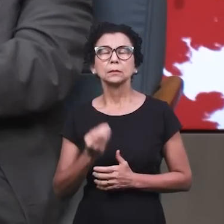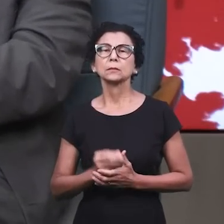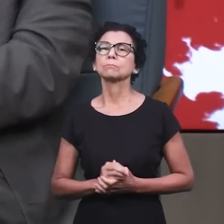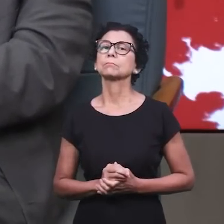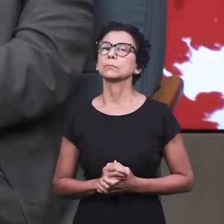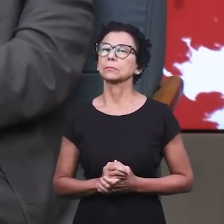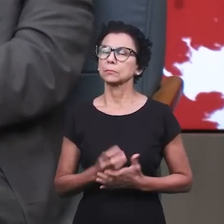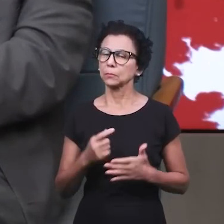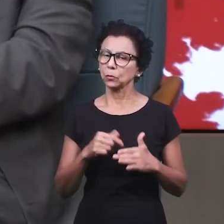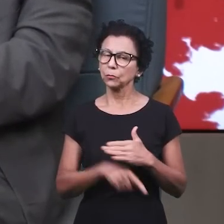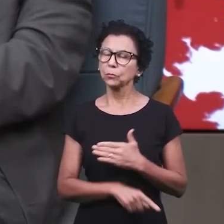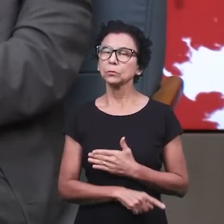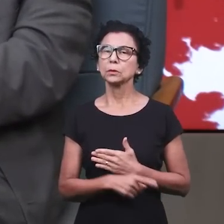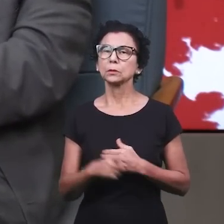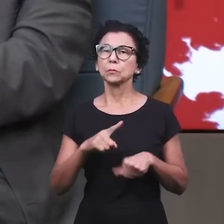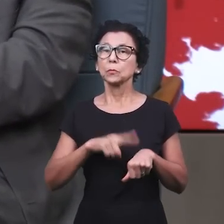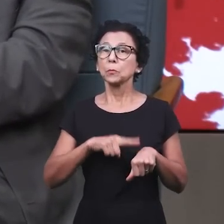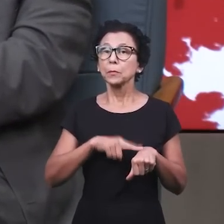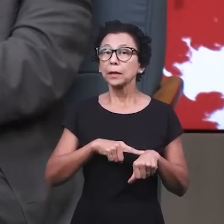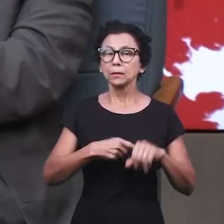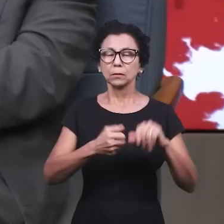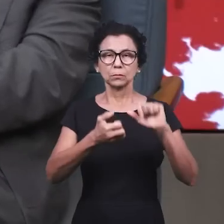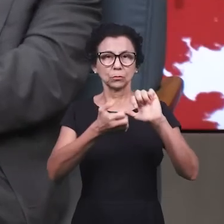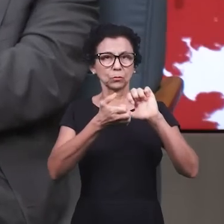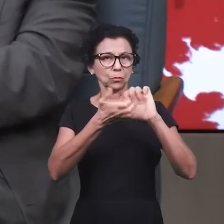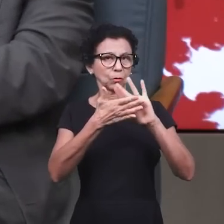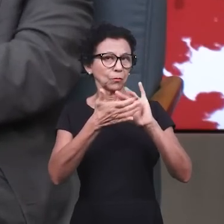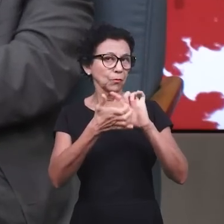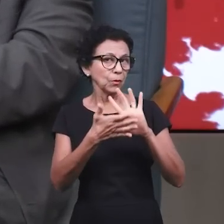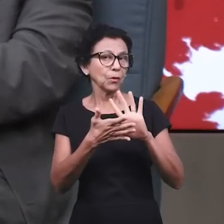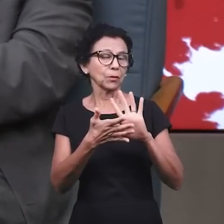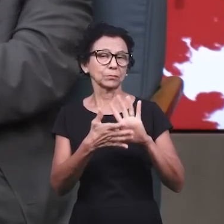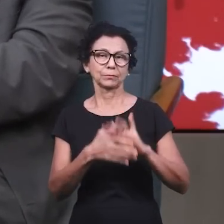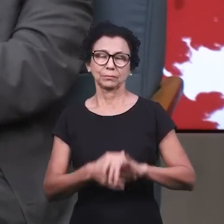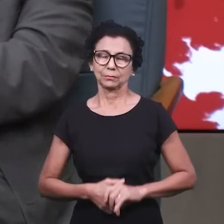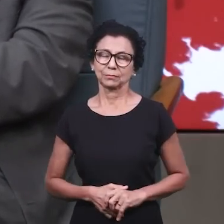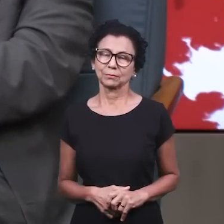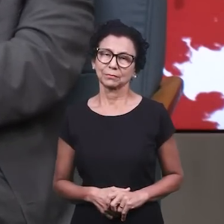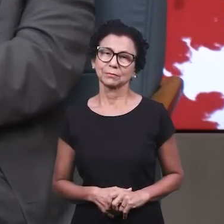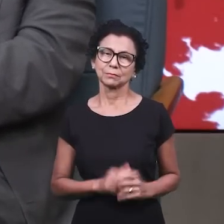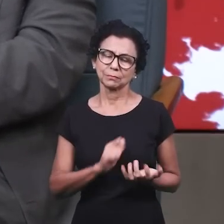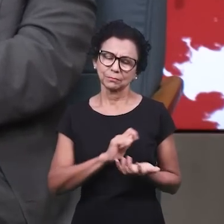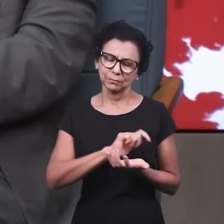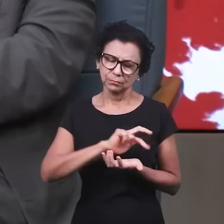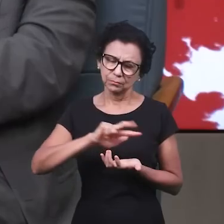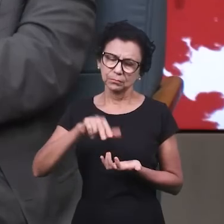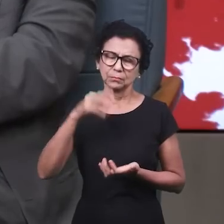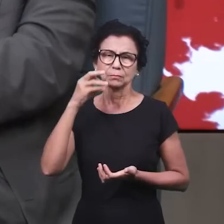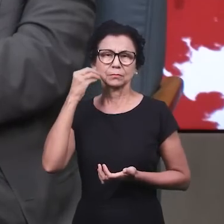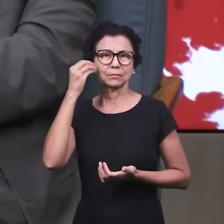através do louvor. As experiências.